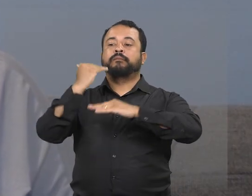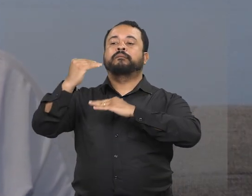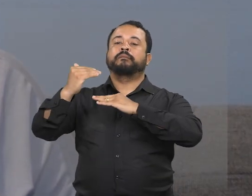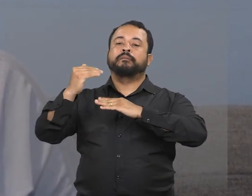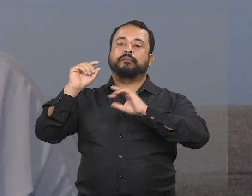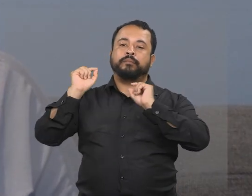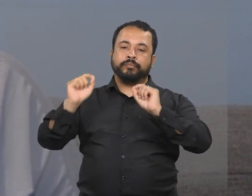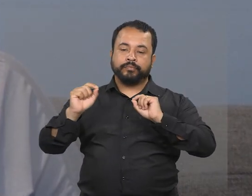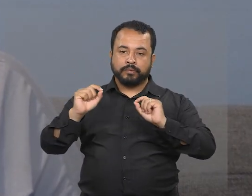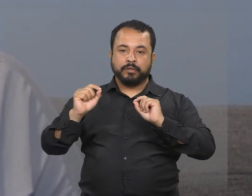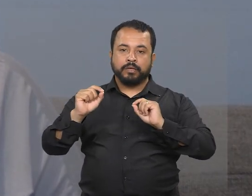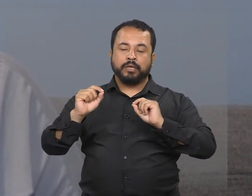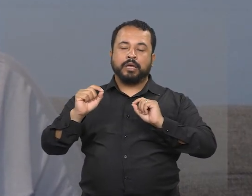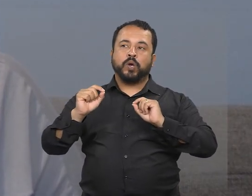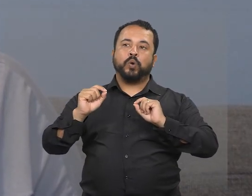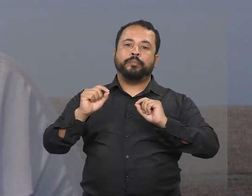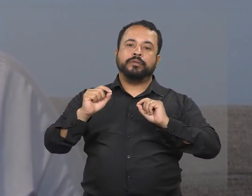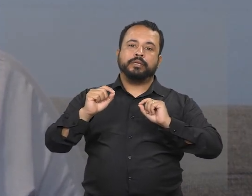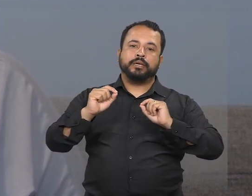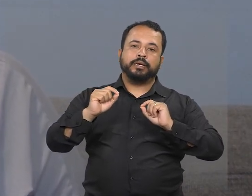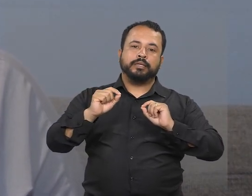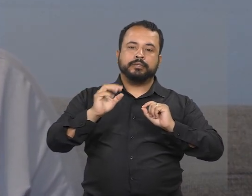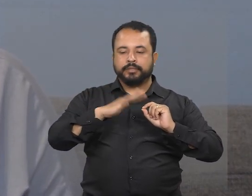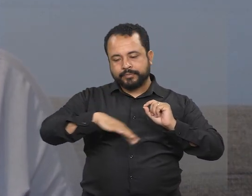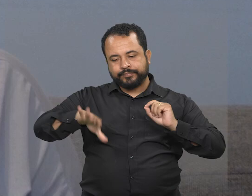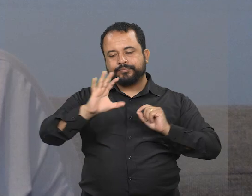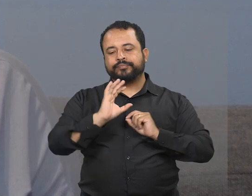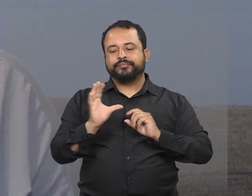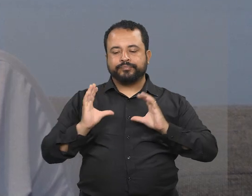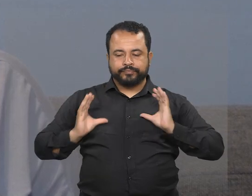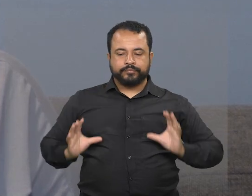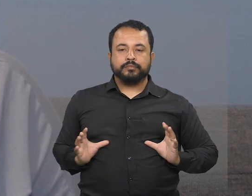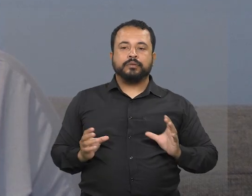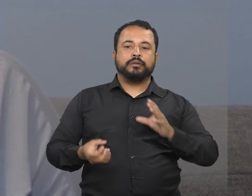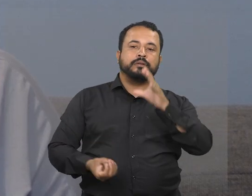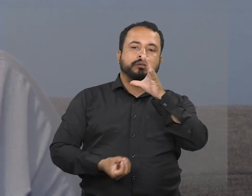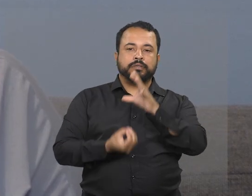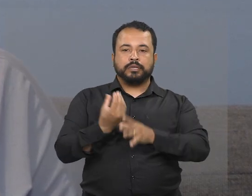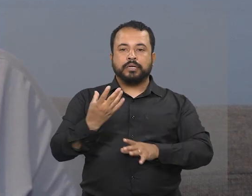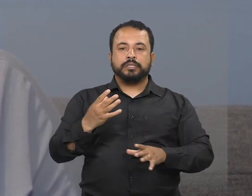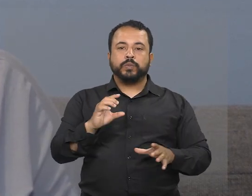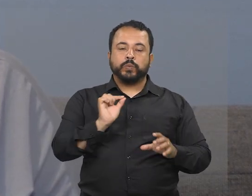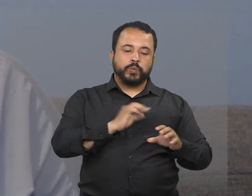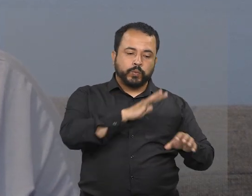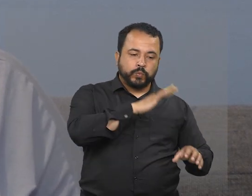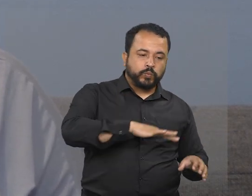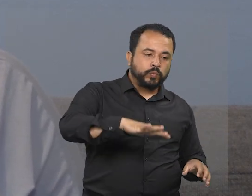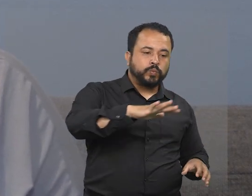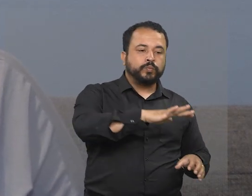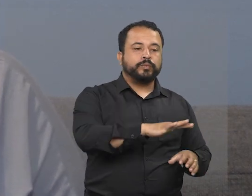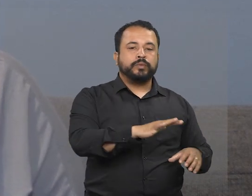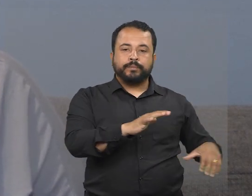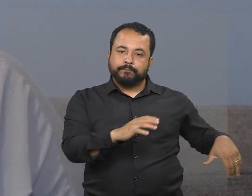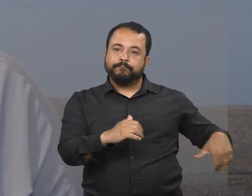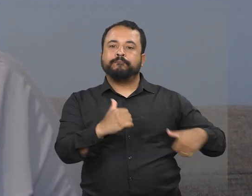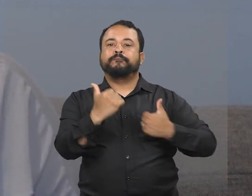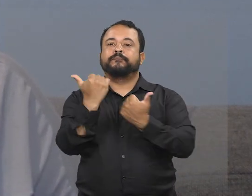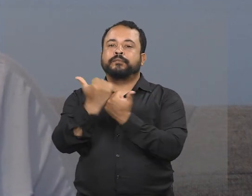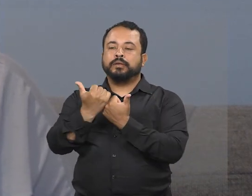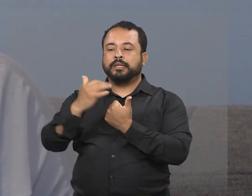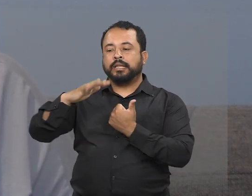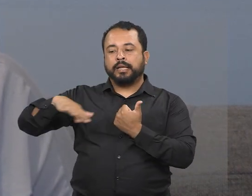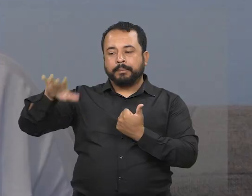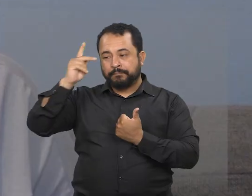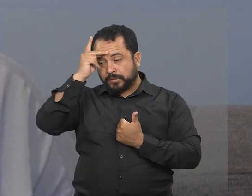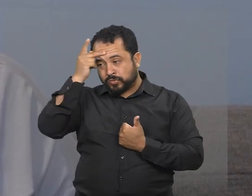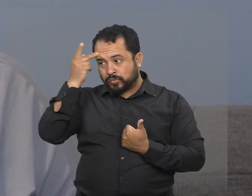relações entre a comunidade e principalmente criação de redes de apoio. Redes de apoios de